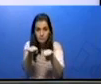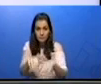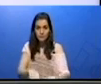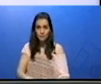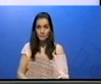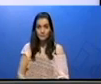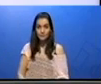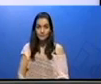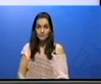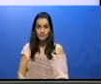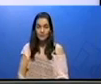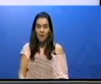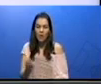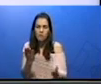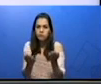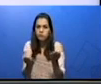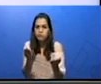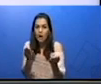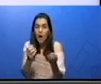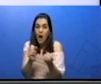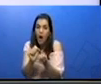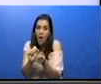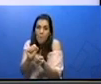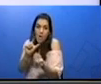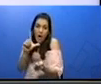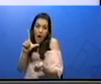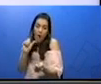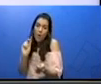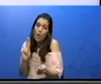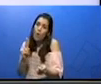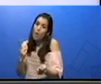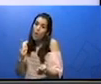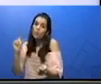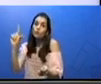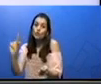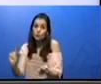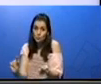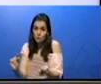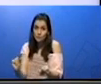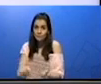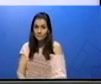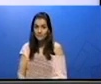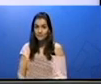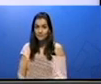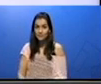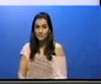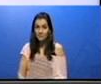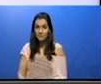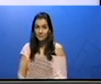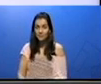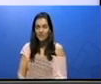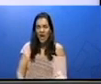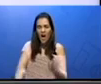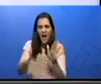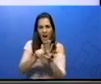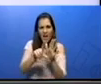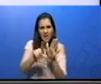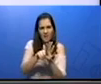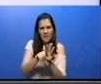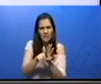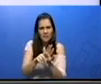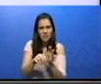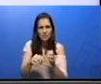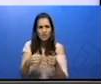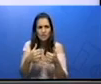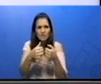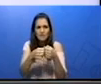proporção. No caso, aumentar ou diminuir, para que a gente obtenha o mesmo produto. Então, a lei da conservação das massas, ela